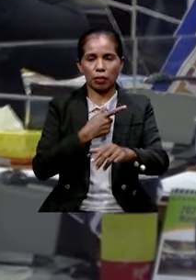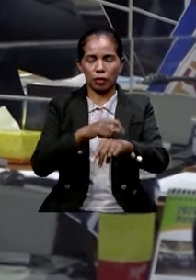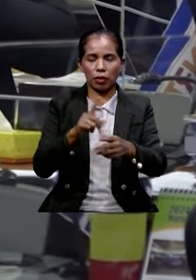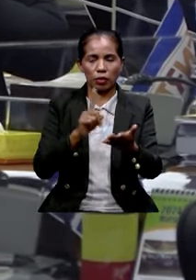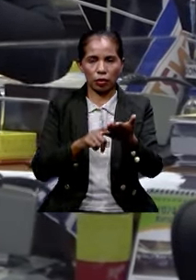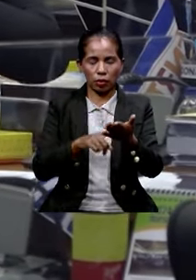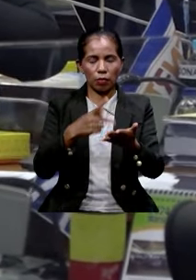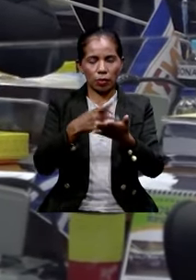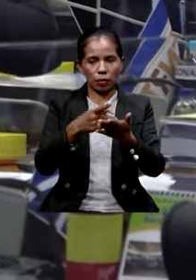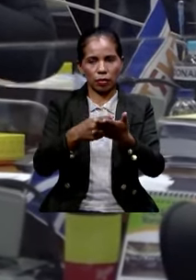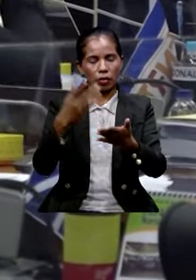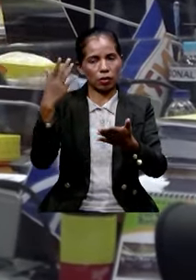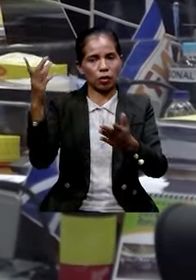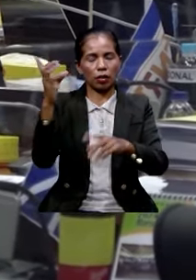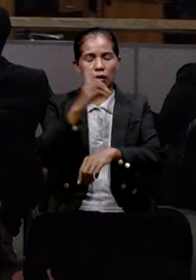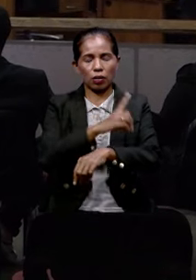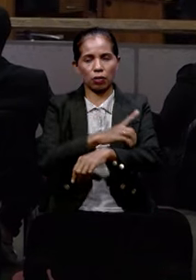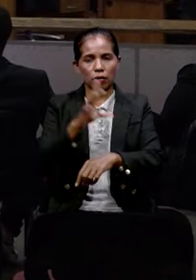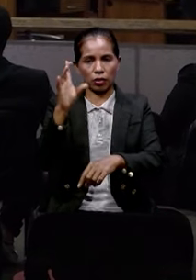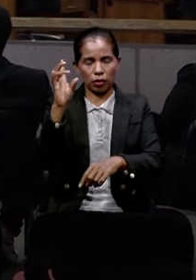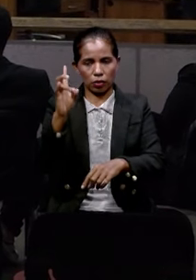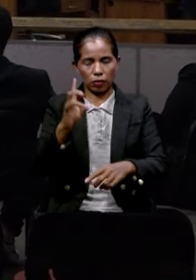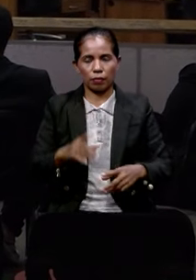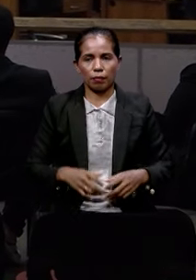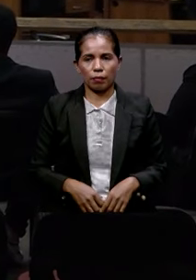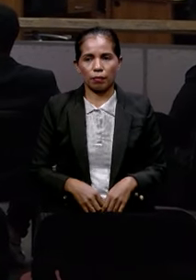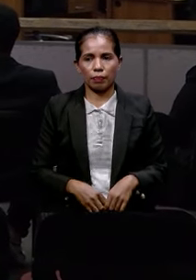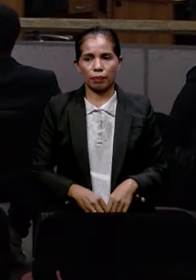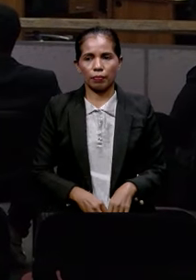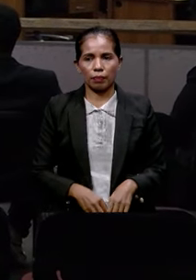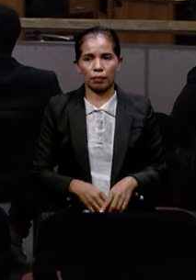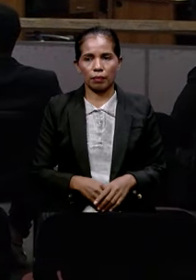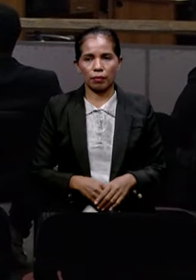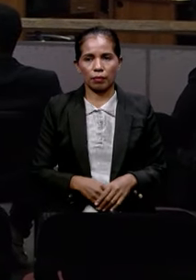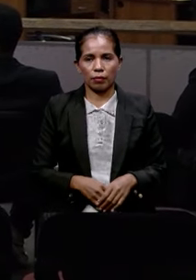proposta refere iha periodu lorong hitu nilaran. Romualdo Neves, Jaime dos Santos, Zemen.